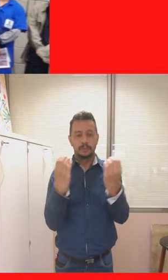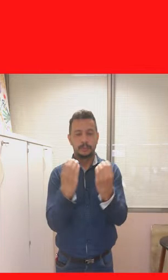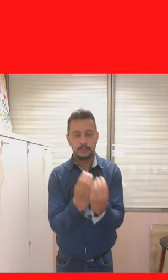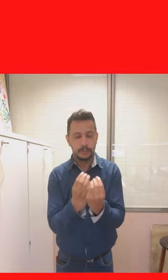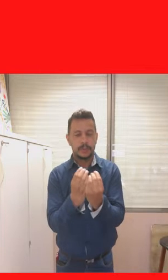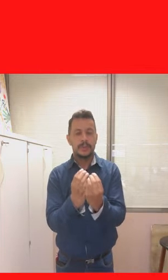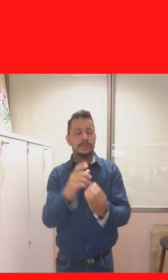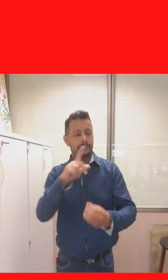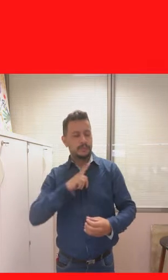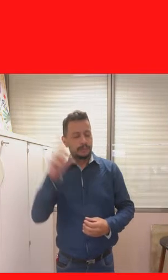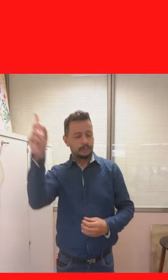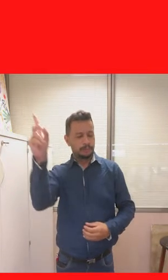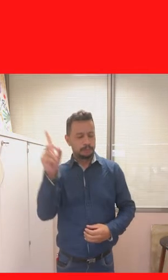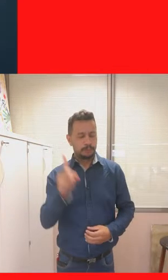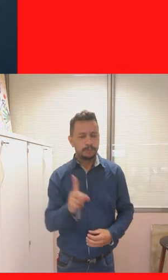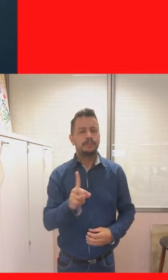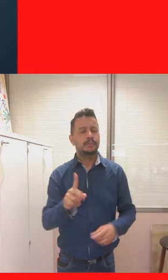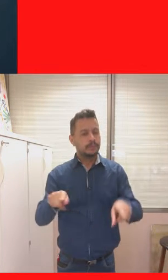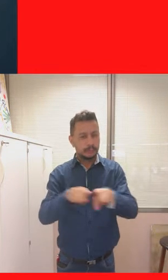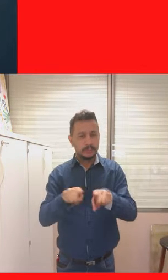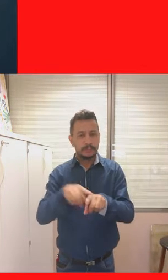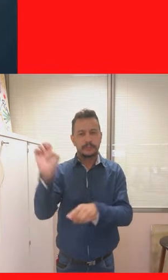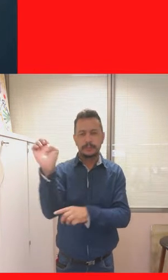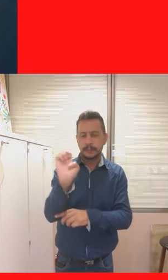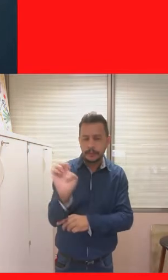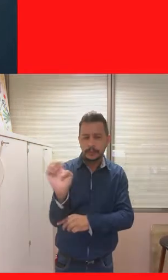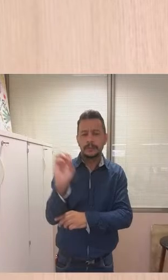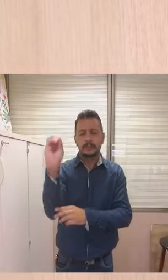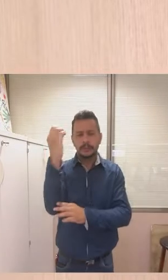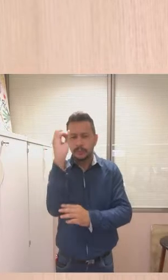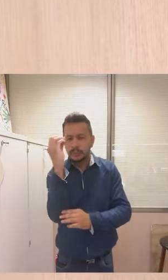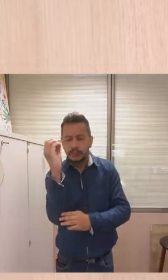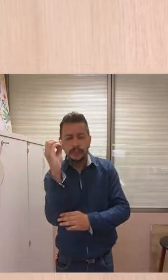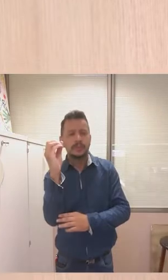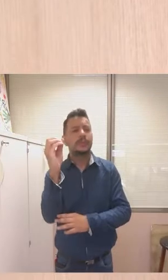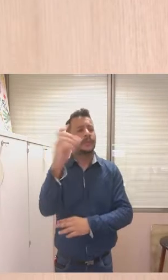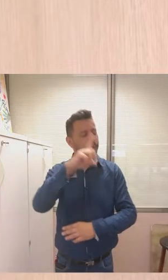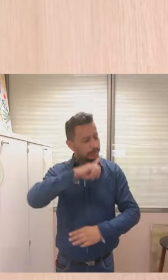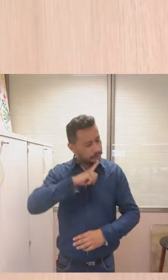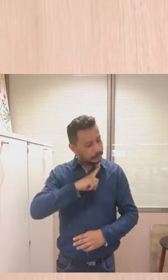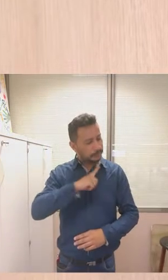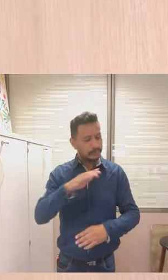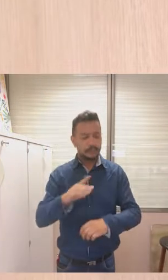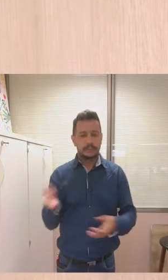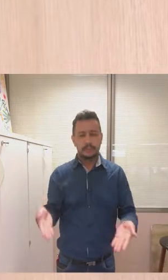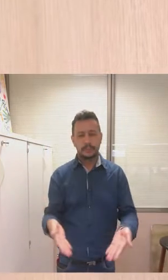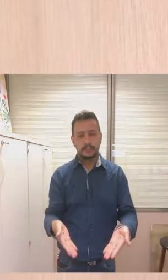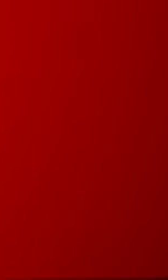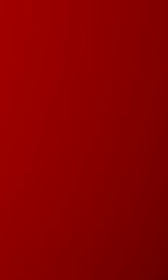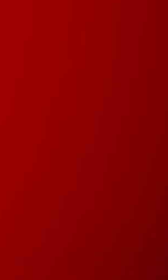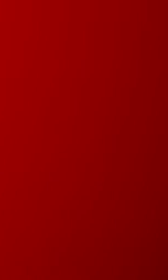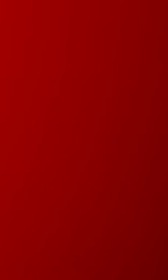salarial defesa da democracia e parada LGBT mais em Osasco São os assuntos de